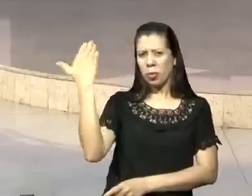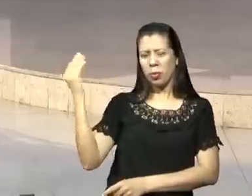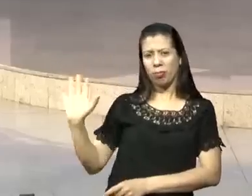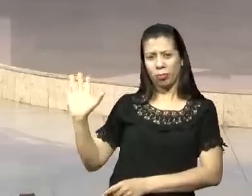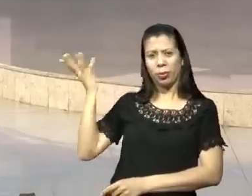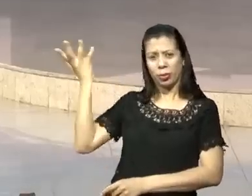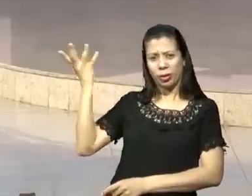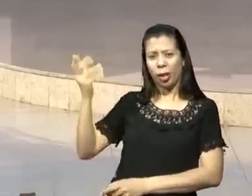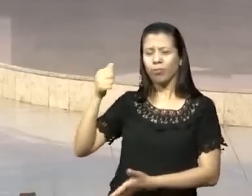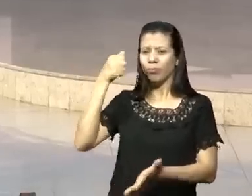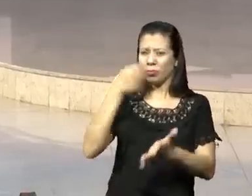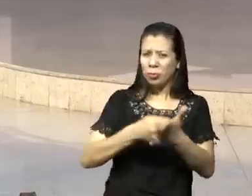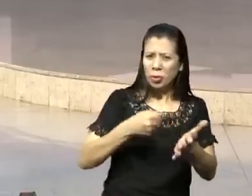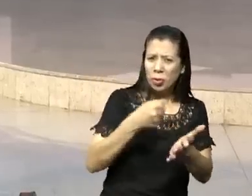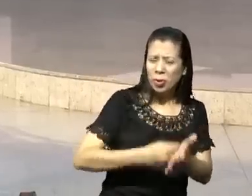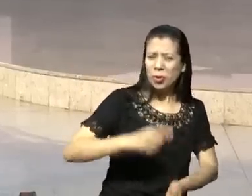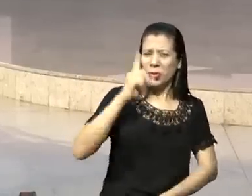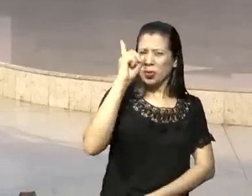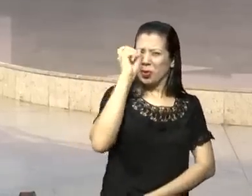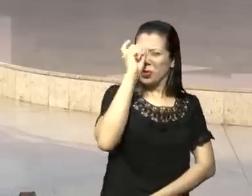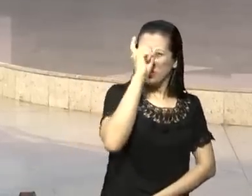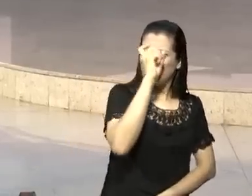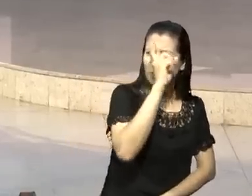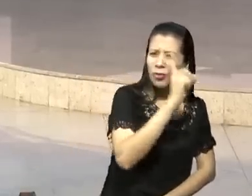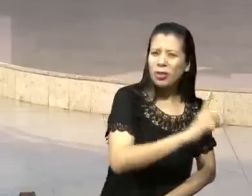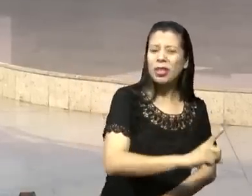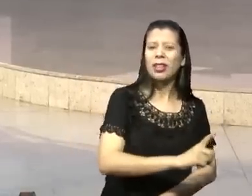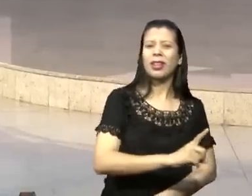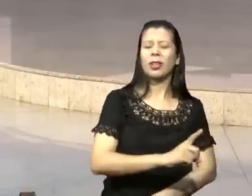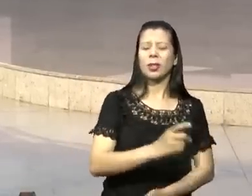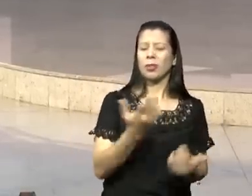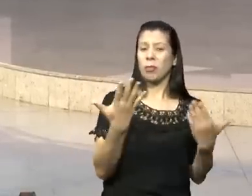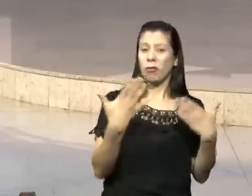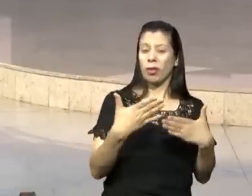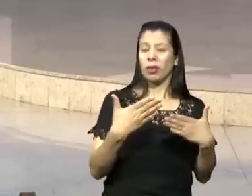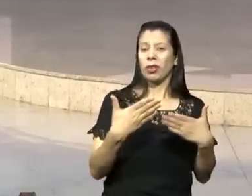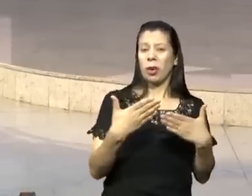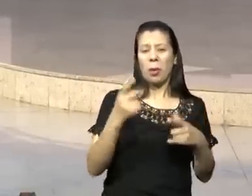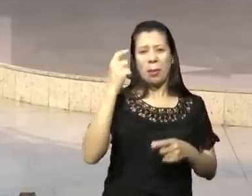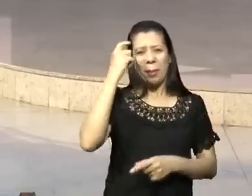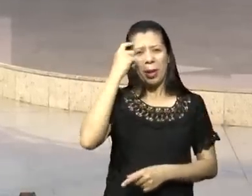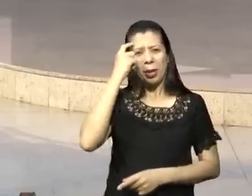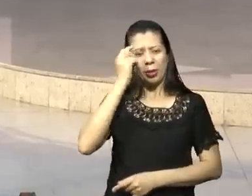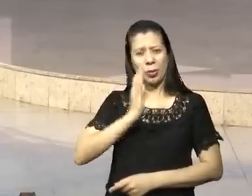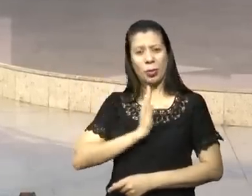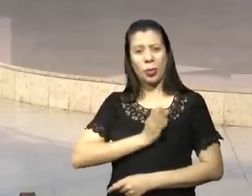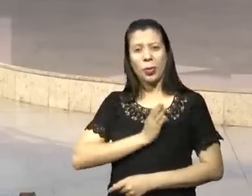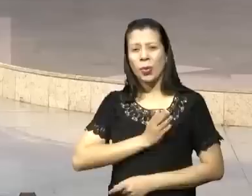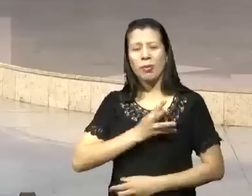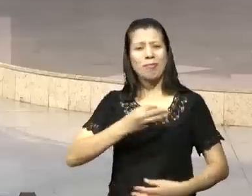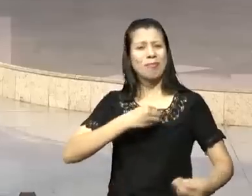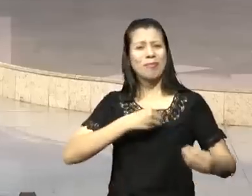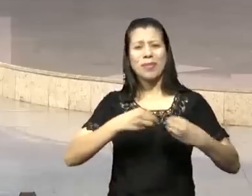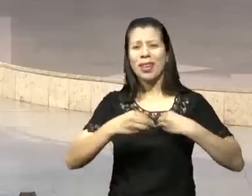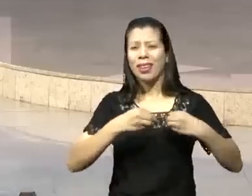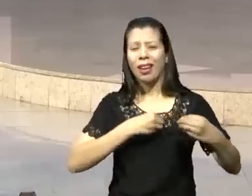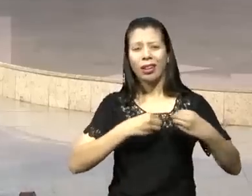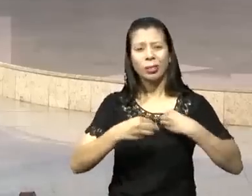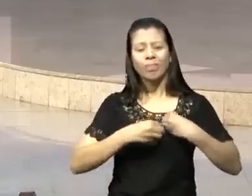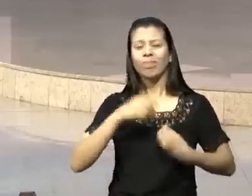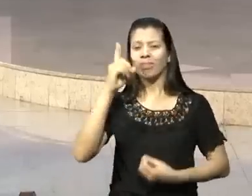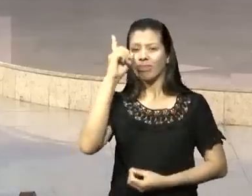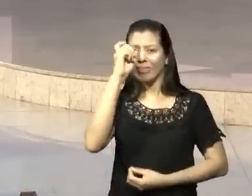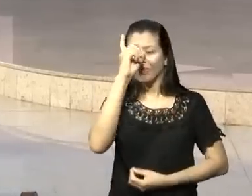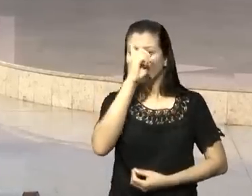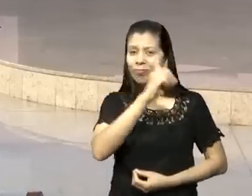aquelas que foram amaldiçoadas também naquele período irmãos o coração humano permanece o mesmo amassa humana a